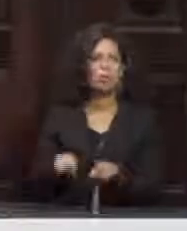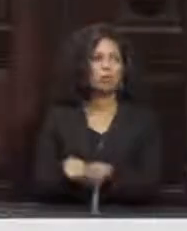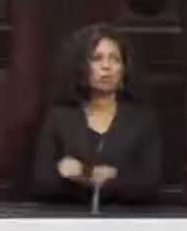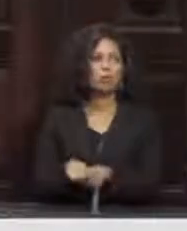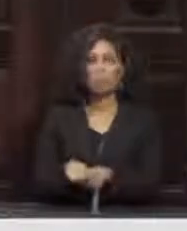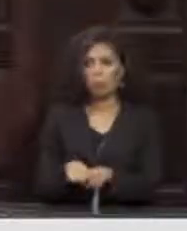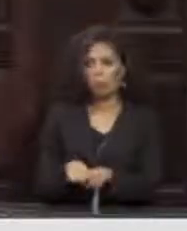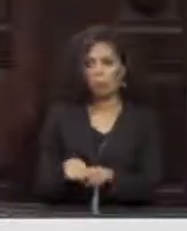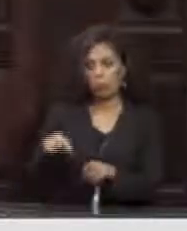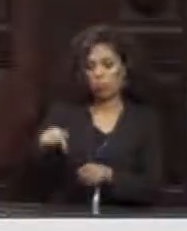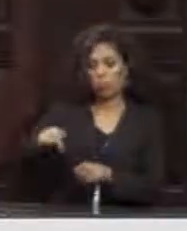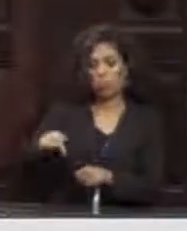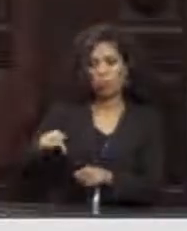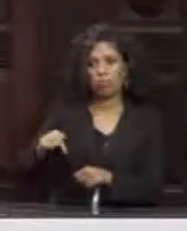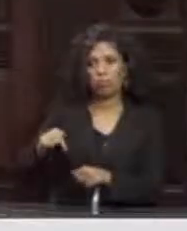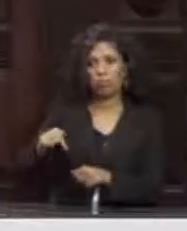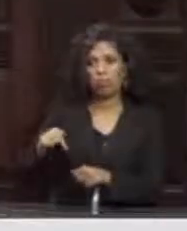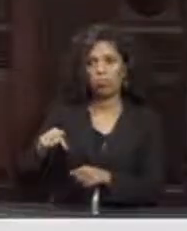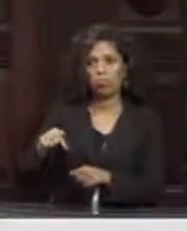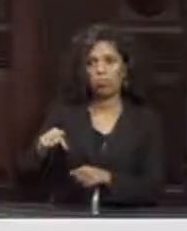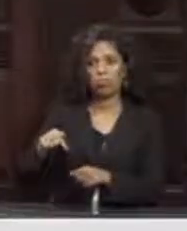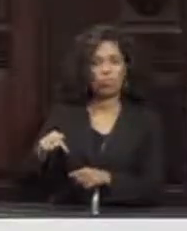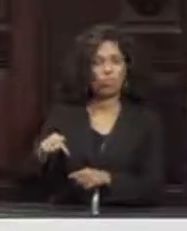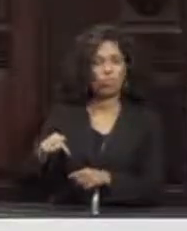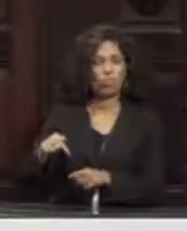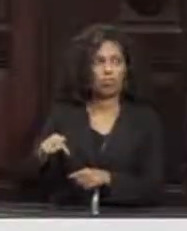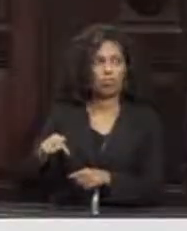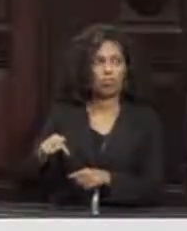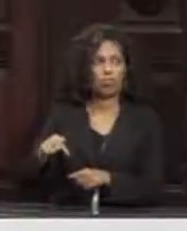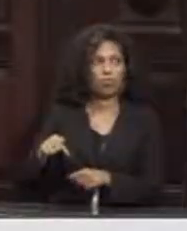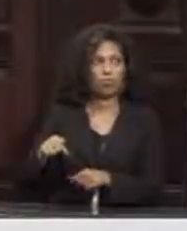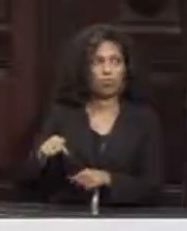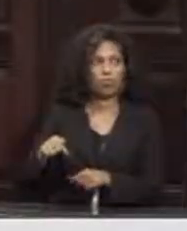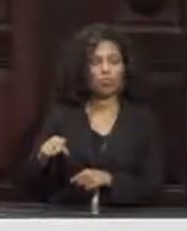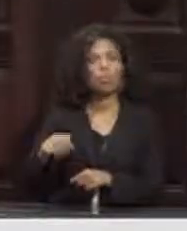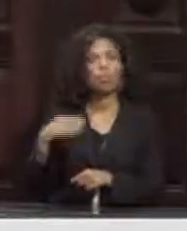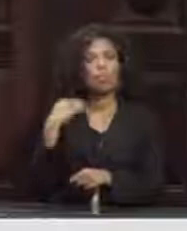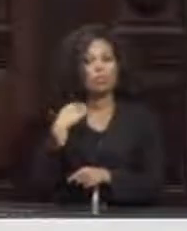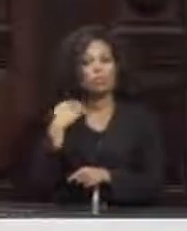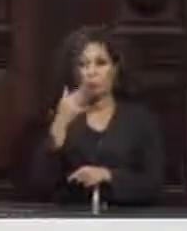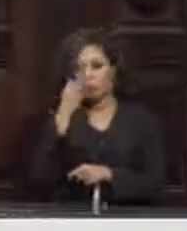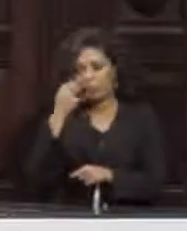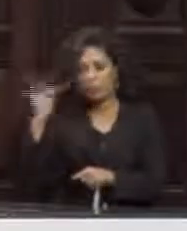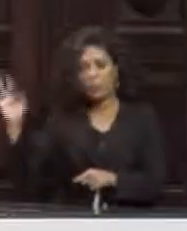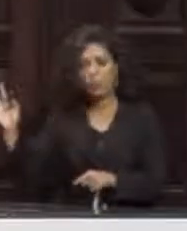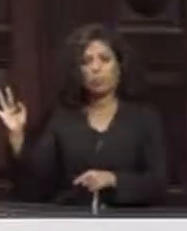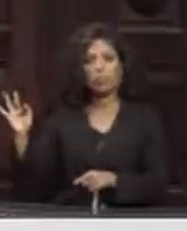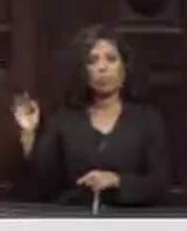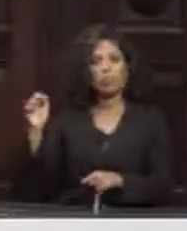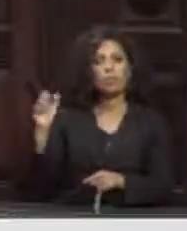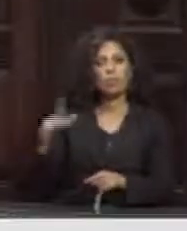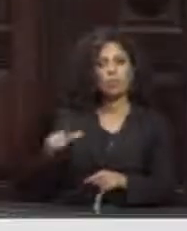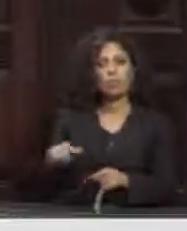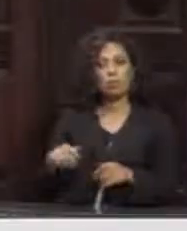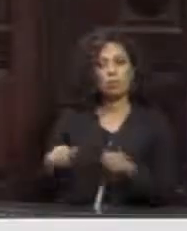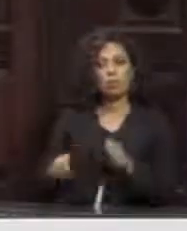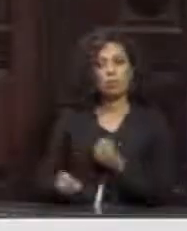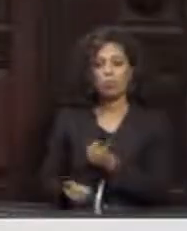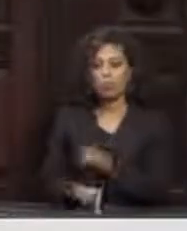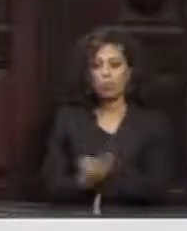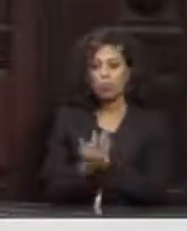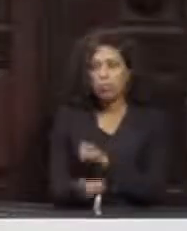tem envolvimento já reconhecido, que é investigado em outras partes do mundo por lavagem de